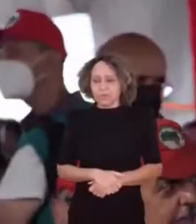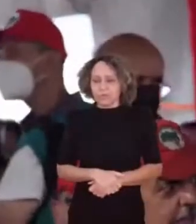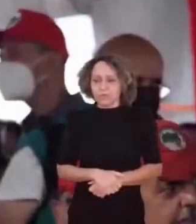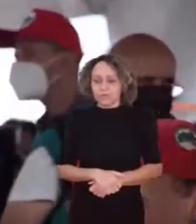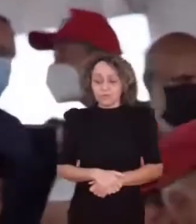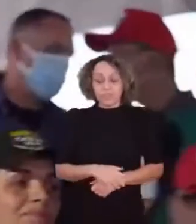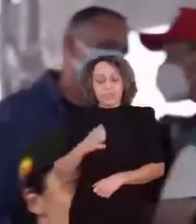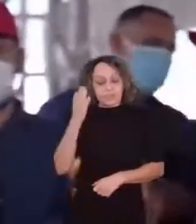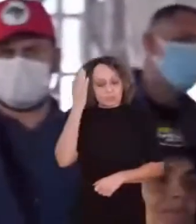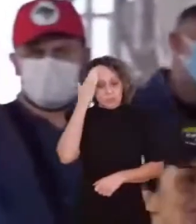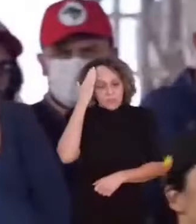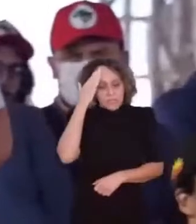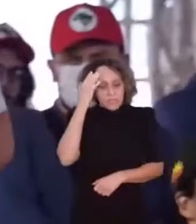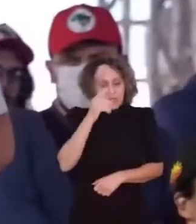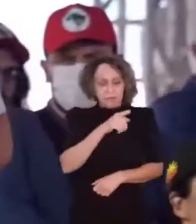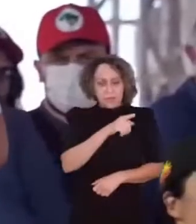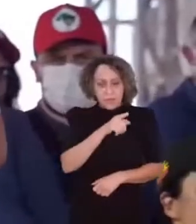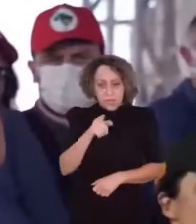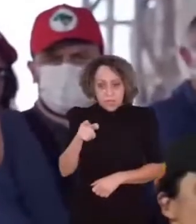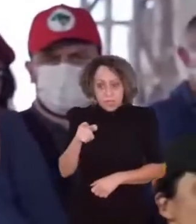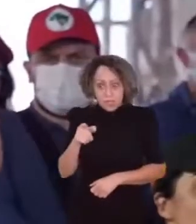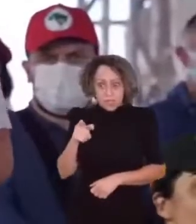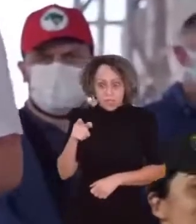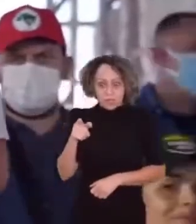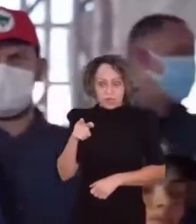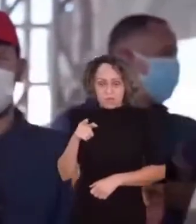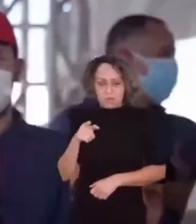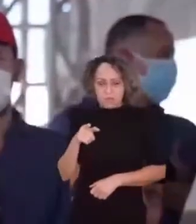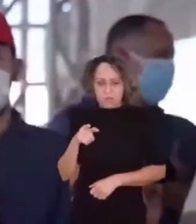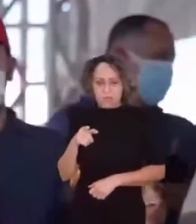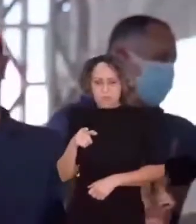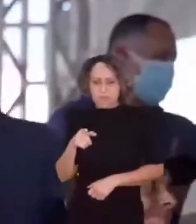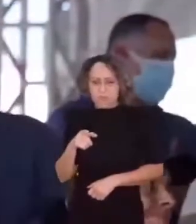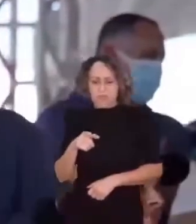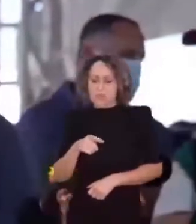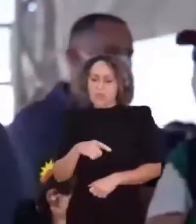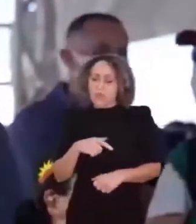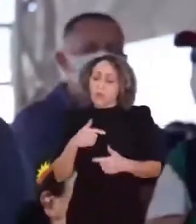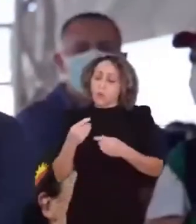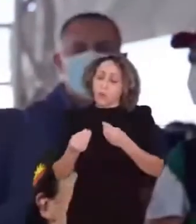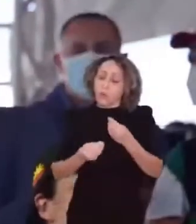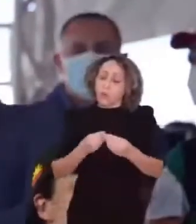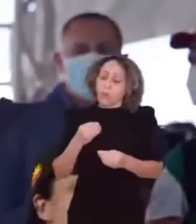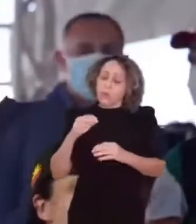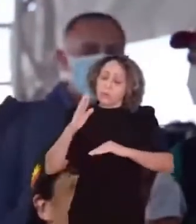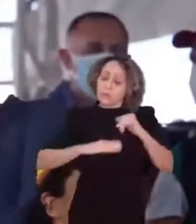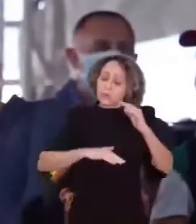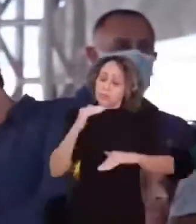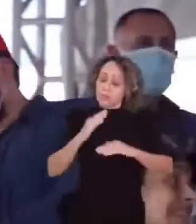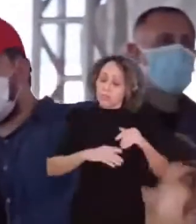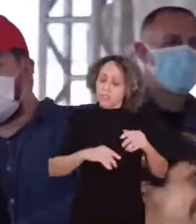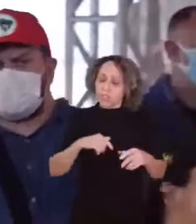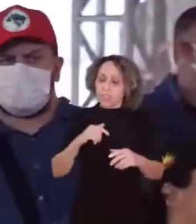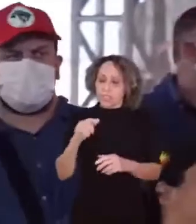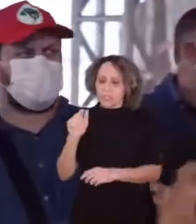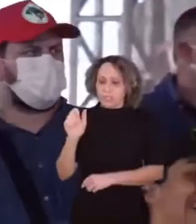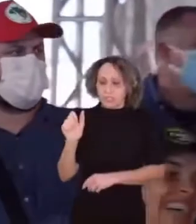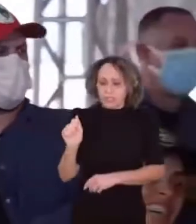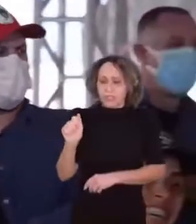se transformam em vendedores de agrotóxico. E não é isso que nós precisamos. Bem,